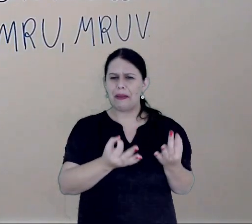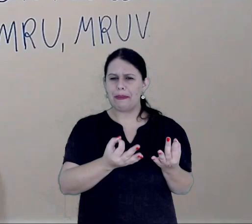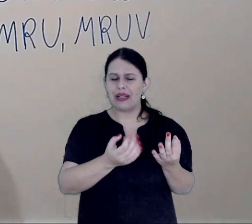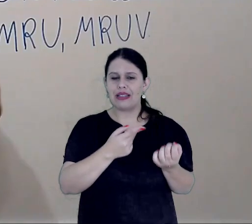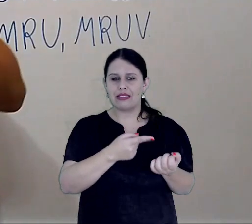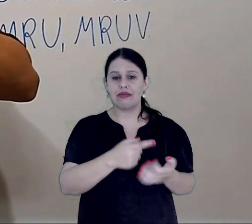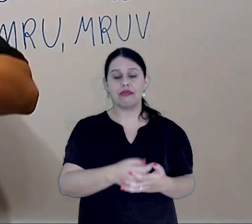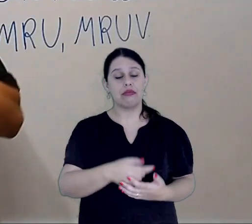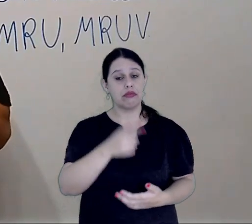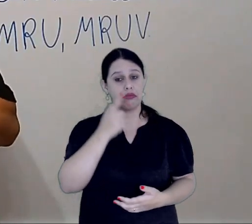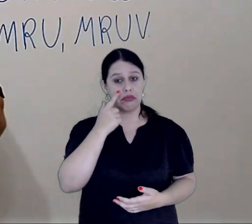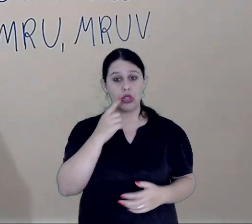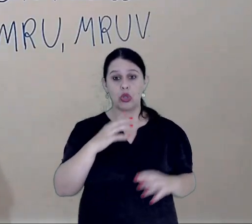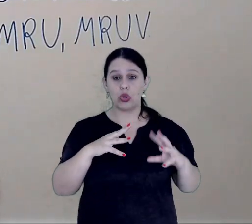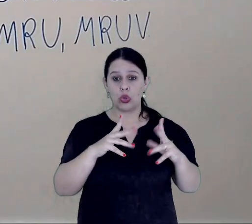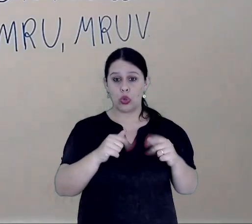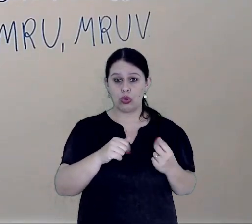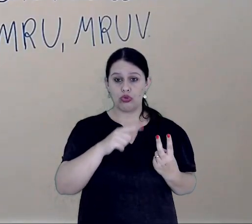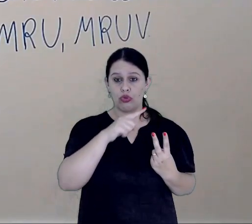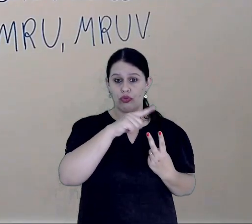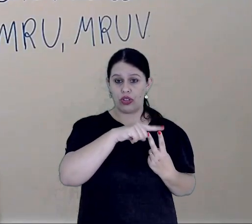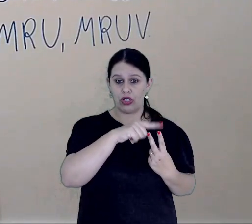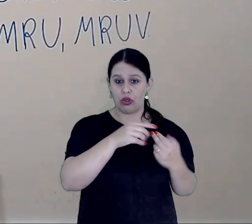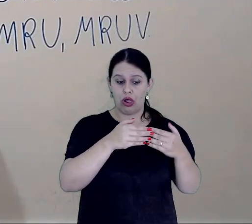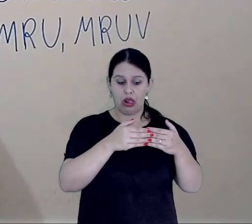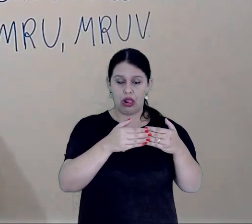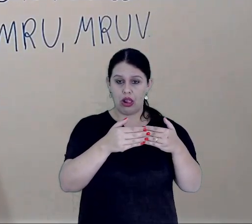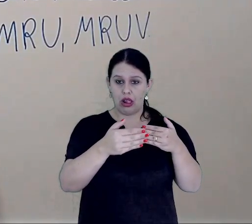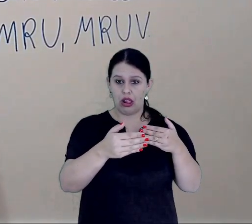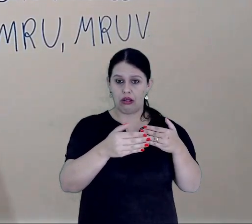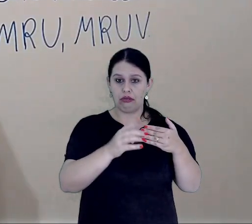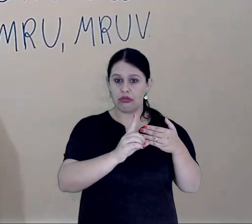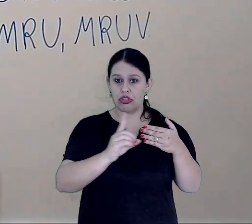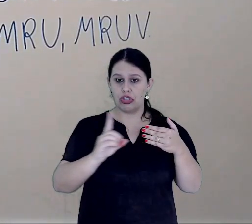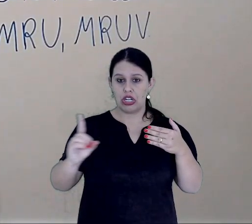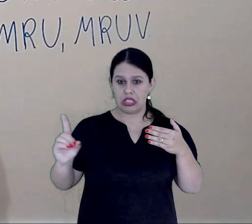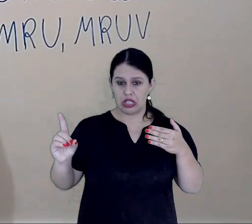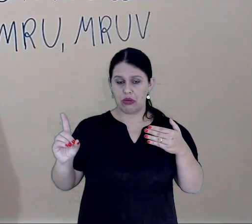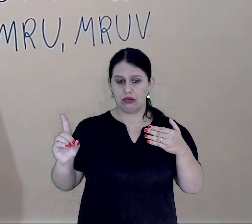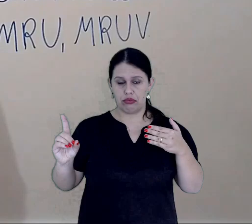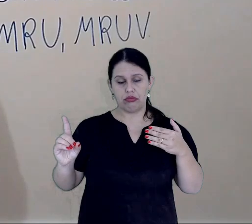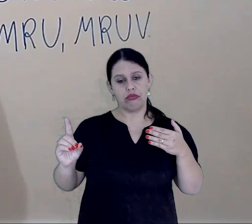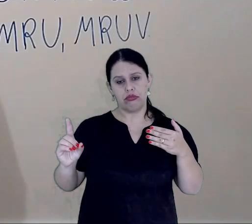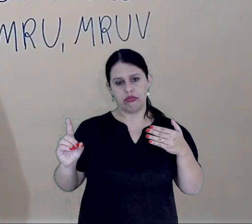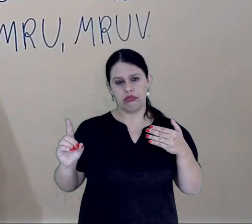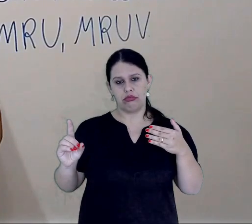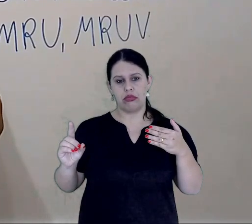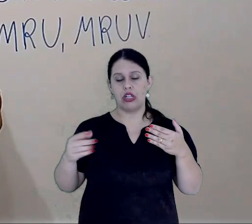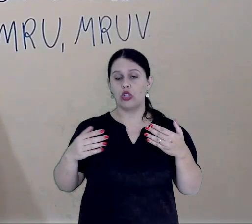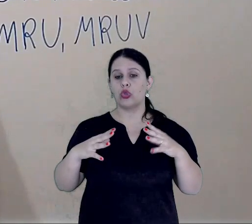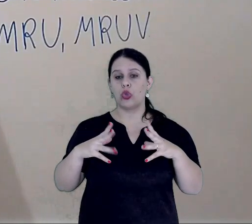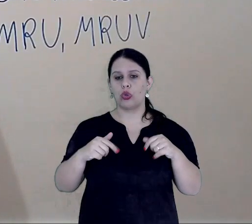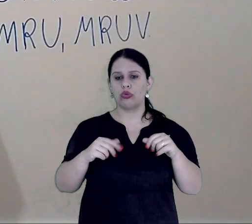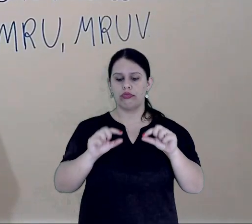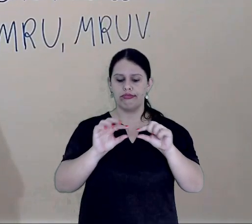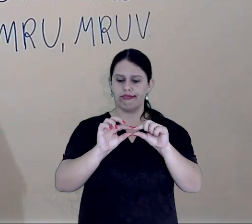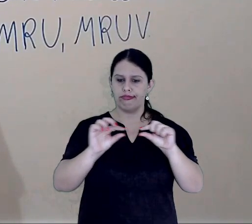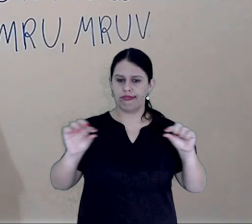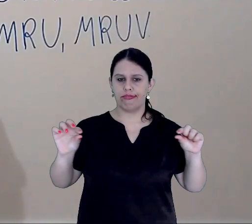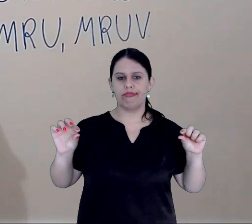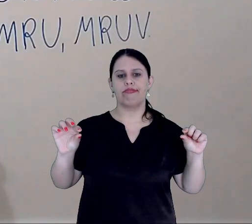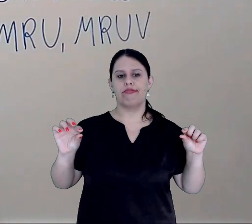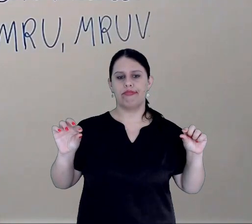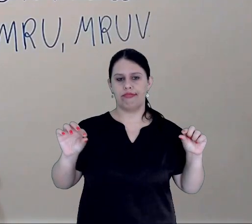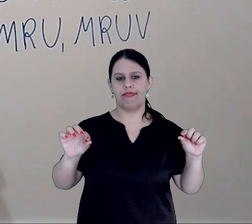Sobre representação de vetores em sistema de coordenadas Vamos pegar o caso mais simples que existe O caso